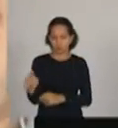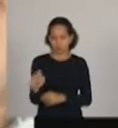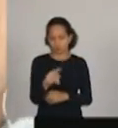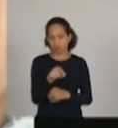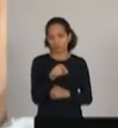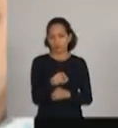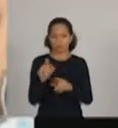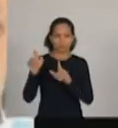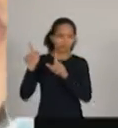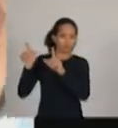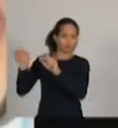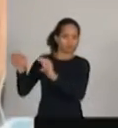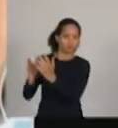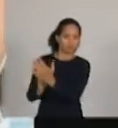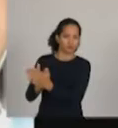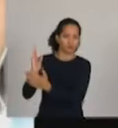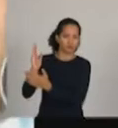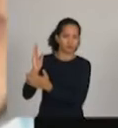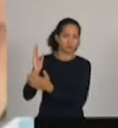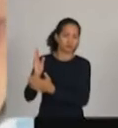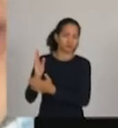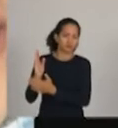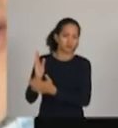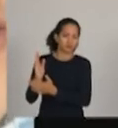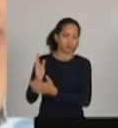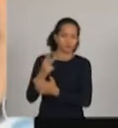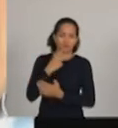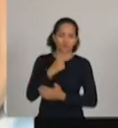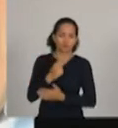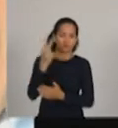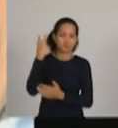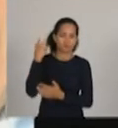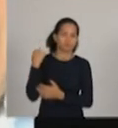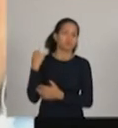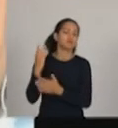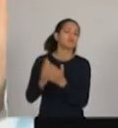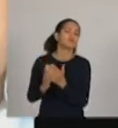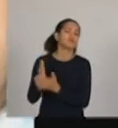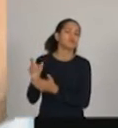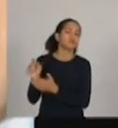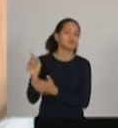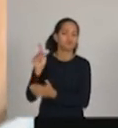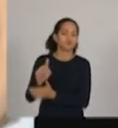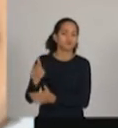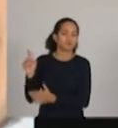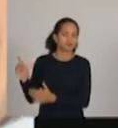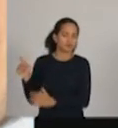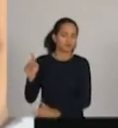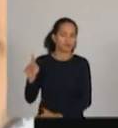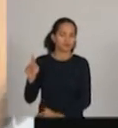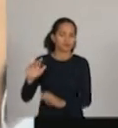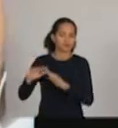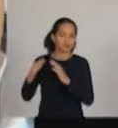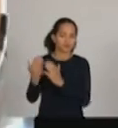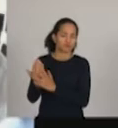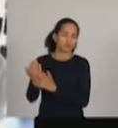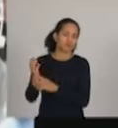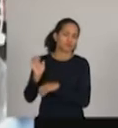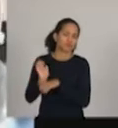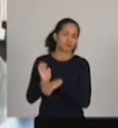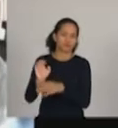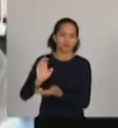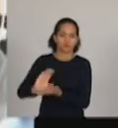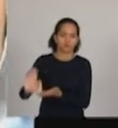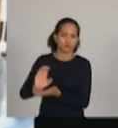mesma forma que nós aprovamos há cerca de 2 semanas atrás os professores com o recurso para